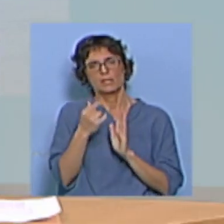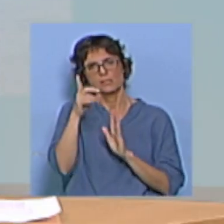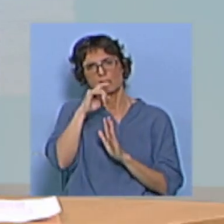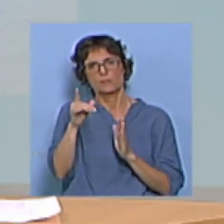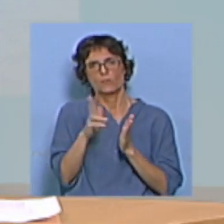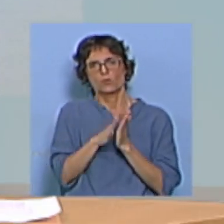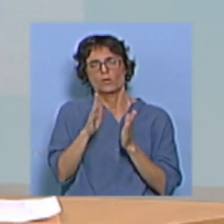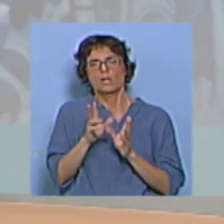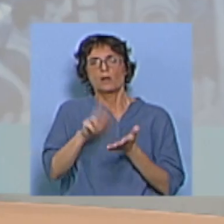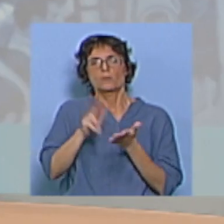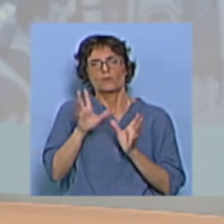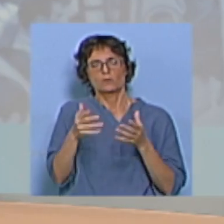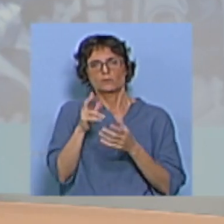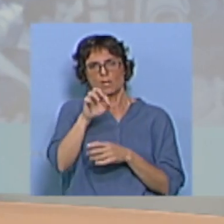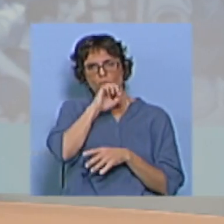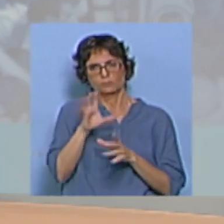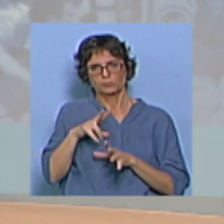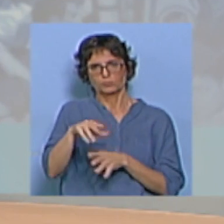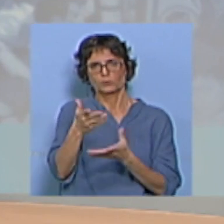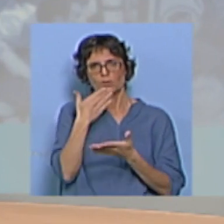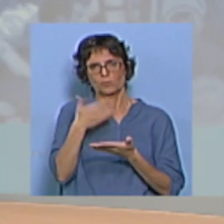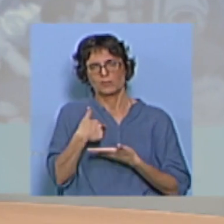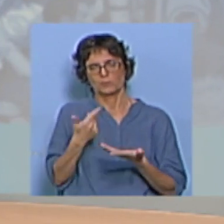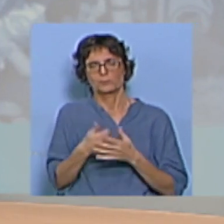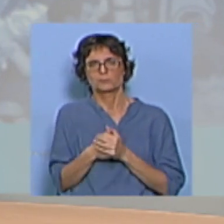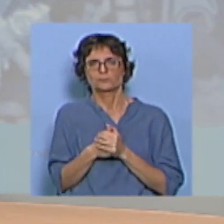pela Conferência Episcopal Portuguesa. Muito obrigado. Muito obrigado.